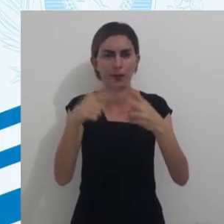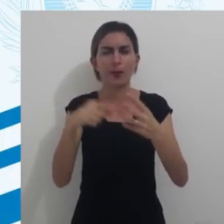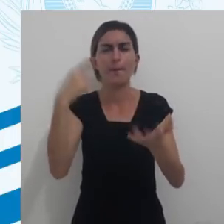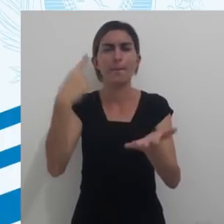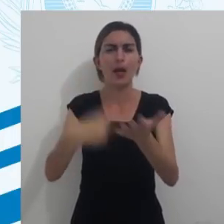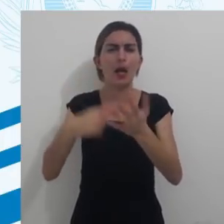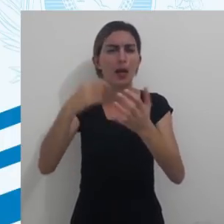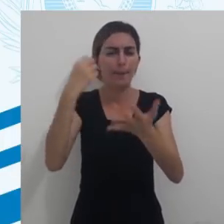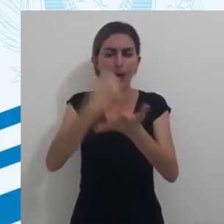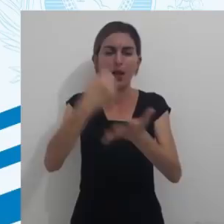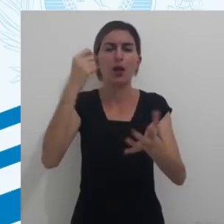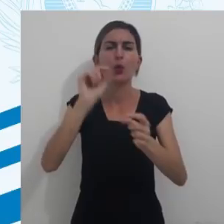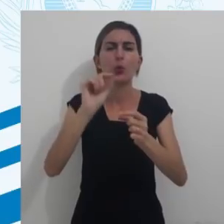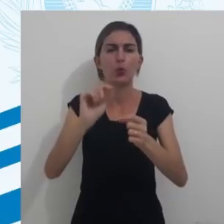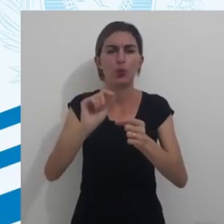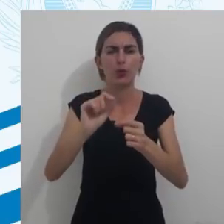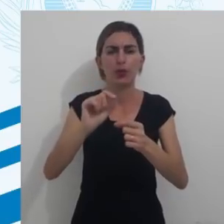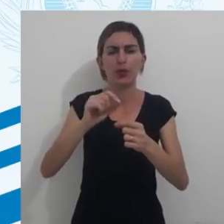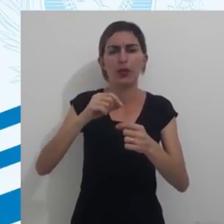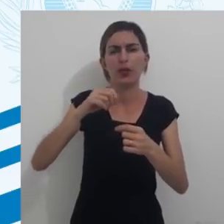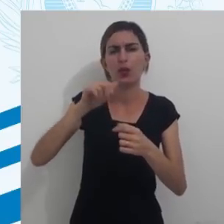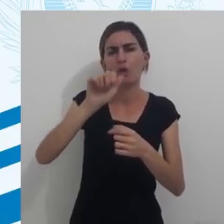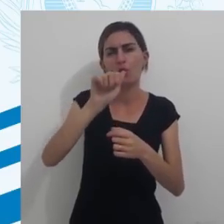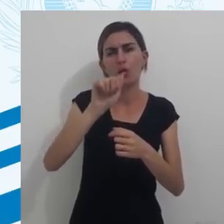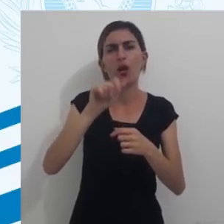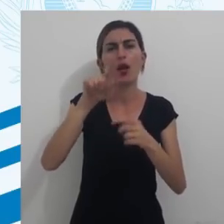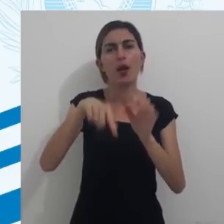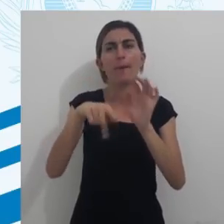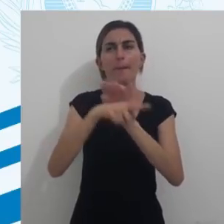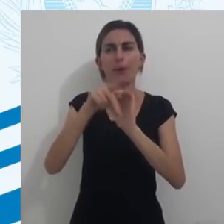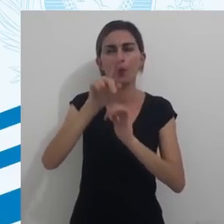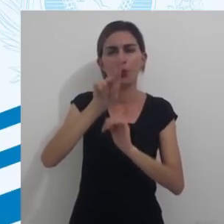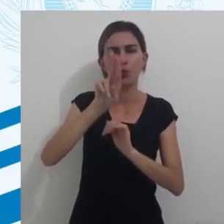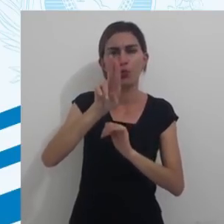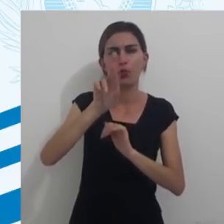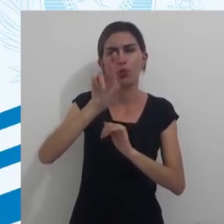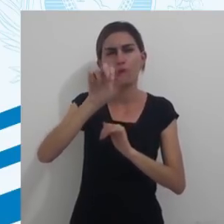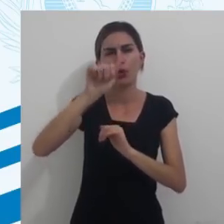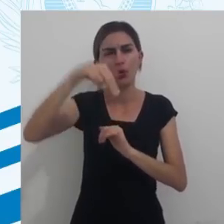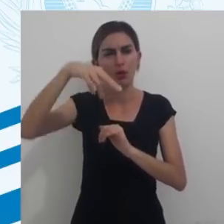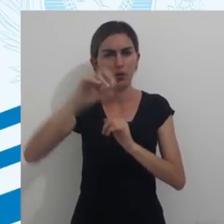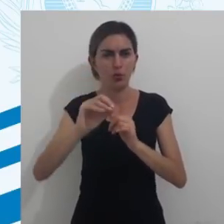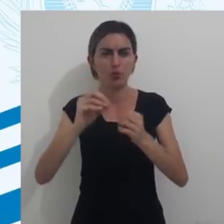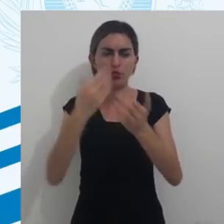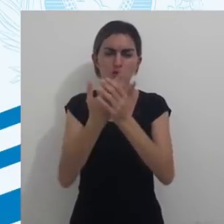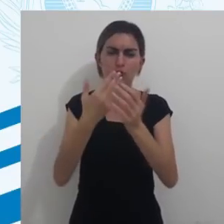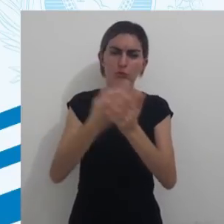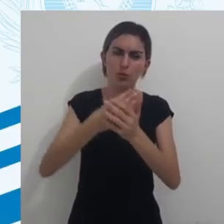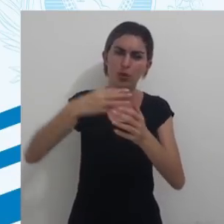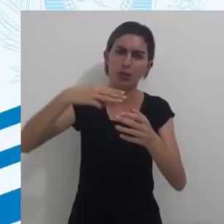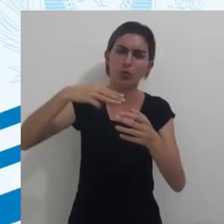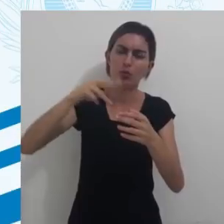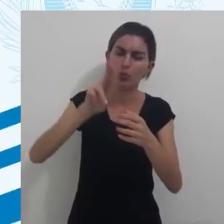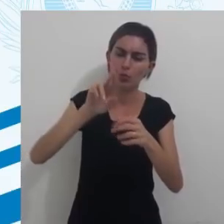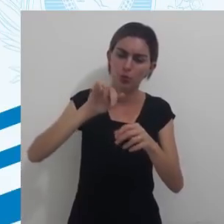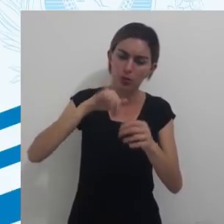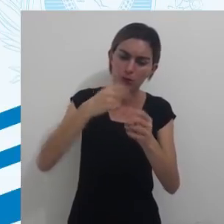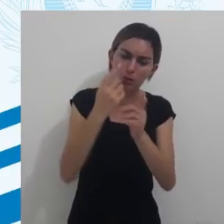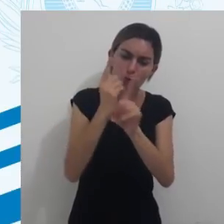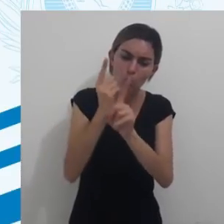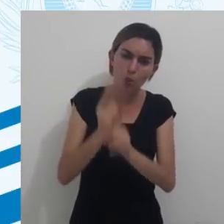radiações emitidas pelos sais de urânio. Estudando os componentes do minério de urânio, encontram